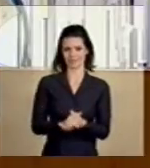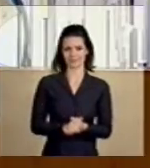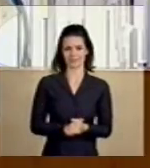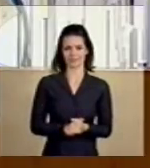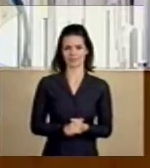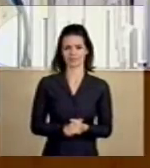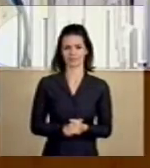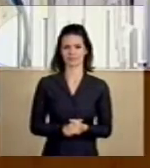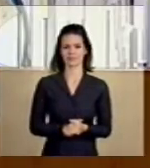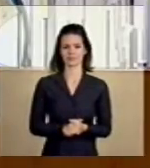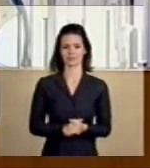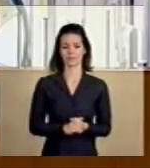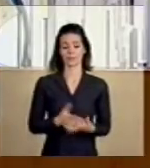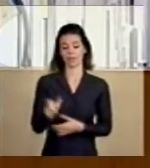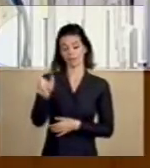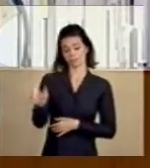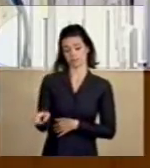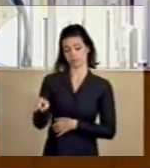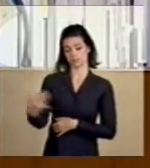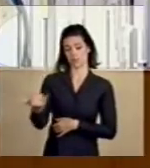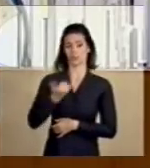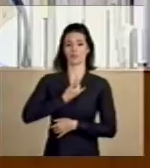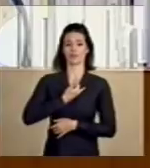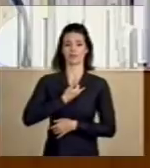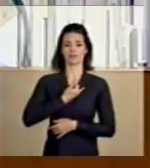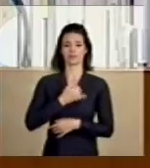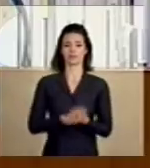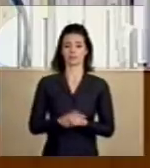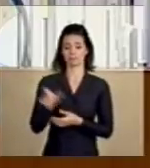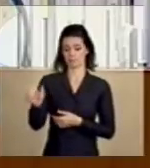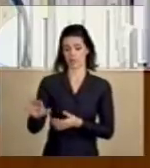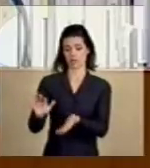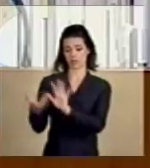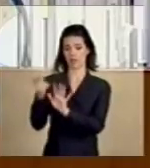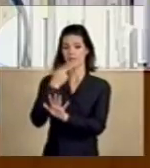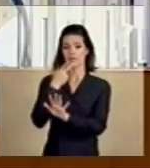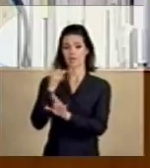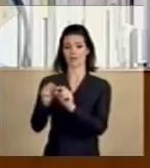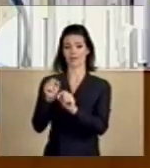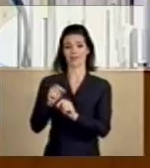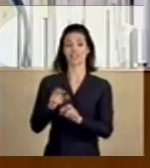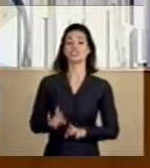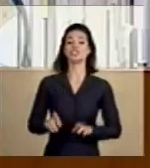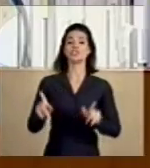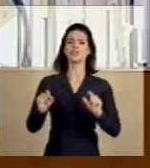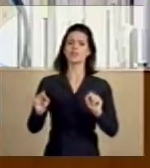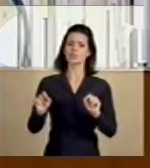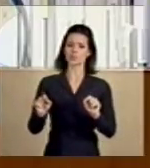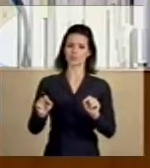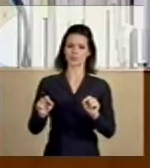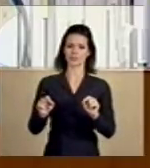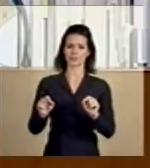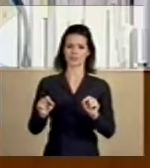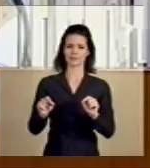naquela ocasião, uma pessoa me disse, sendo transgênero, o seguinte: mas há uma diferença. É